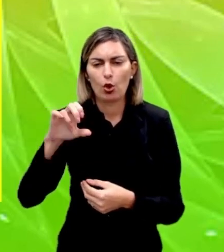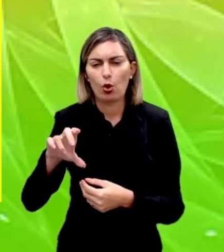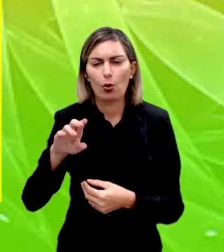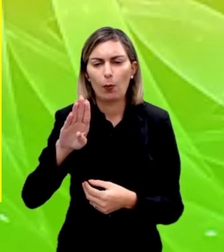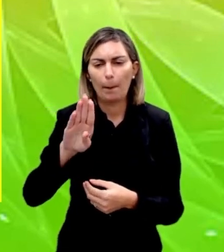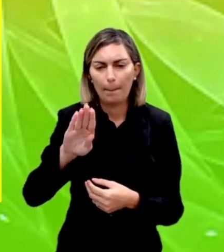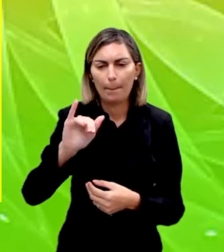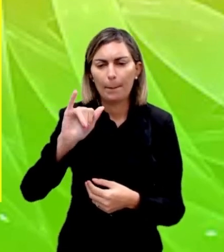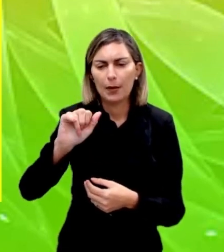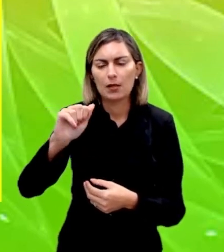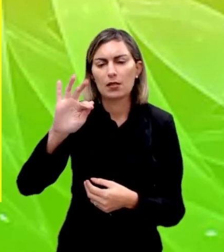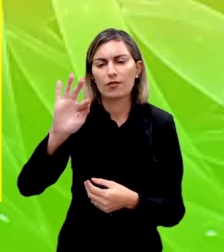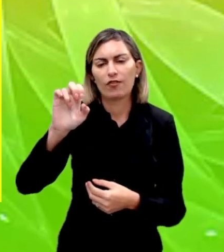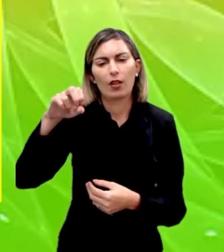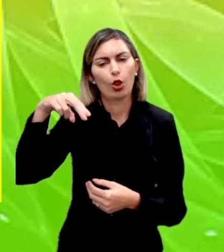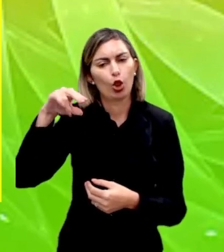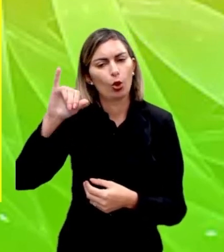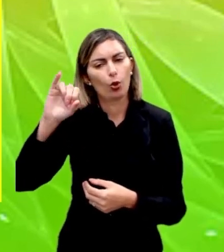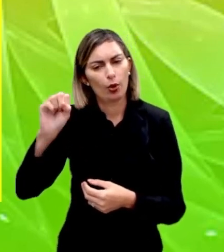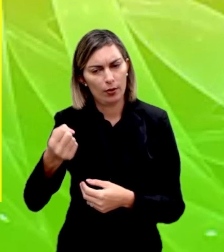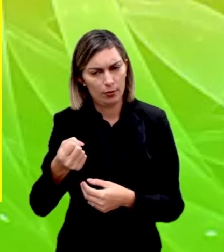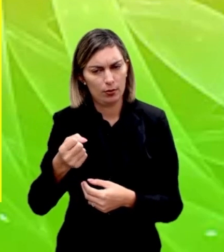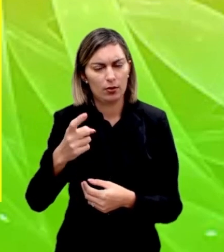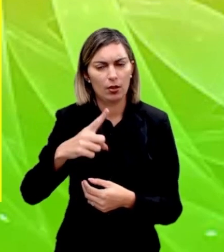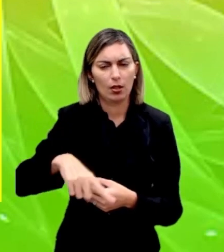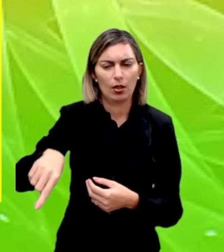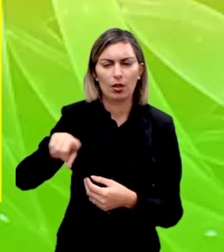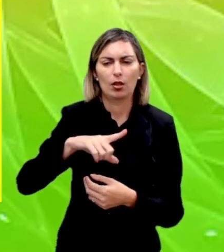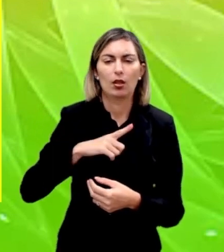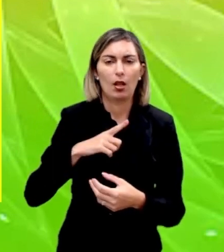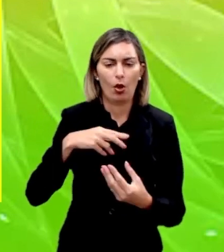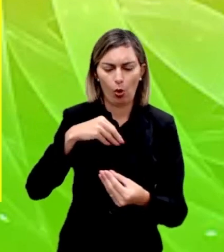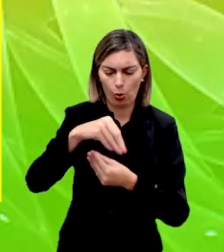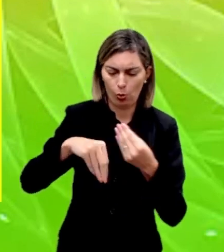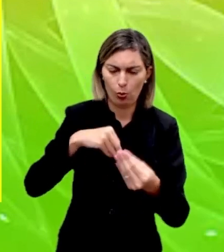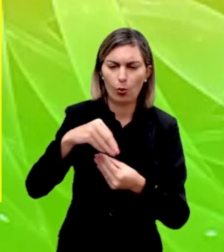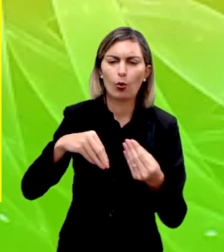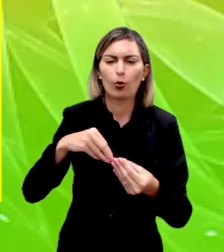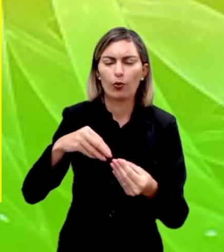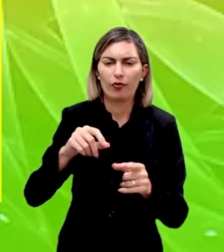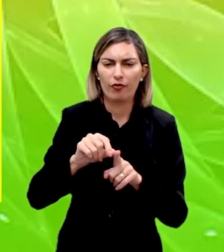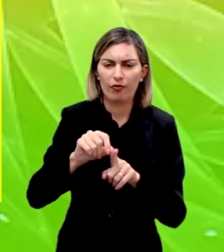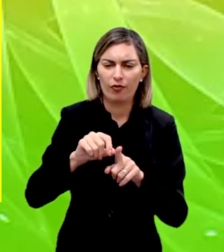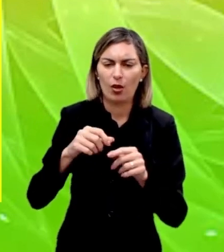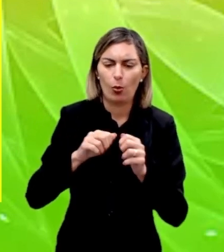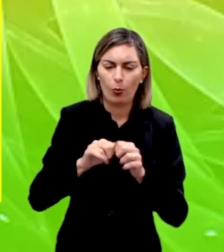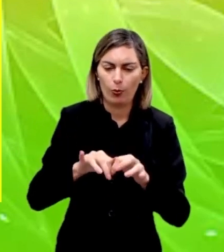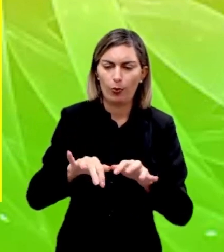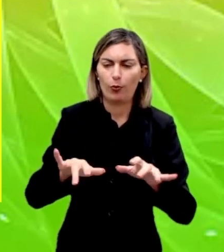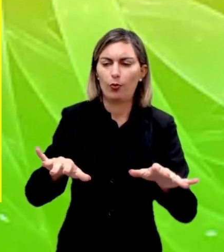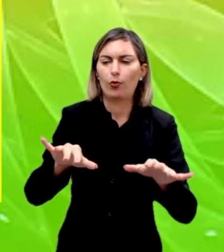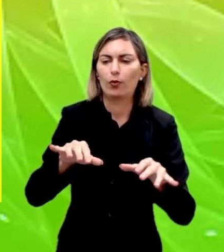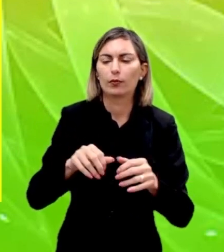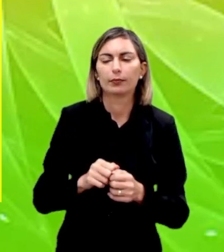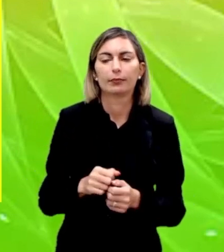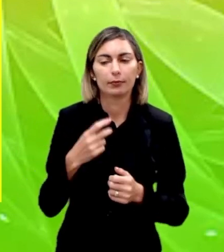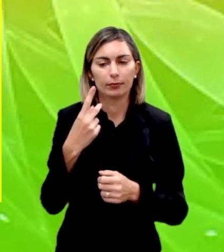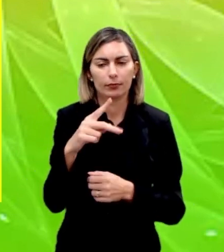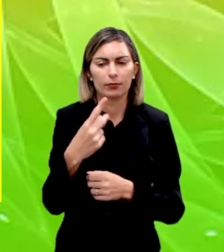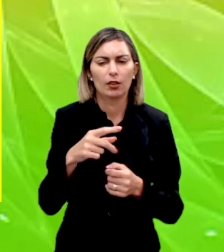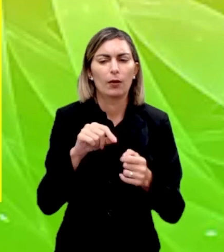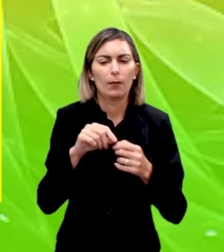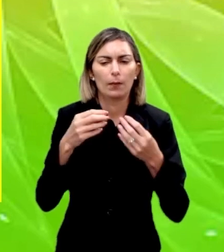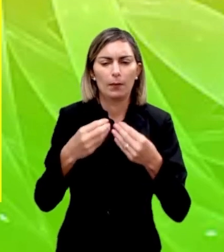E esse composto que existe no plástico, quando ele vira microplástico, é liberado dele. Eles